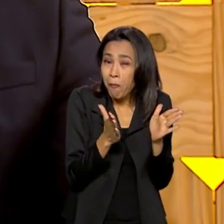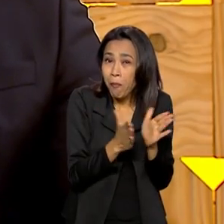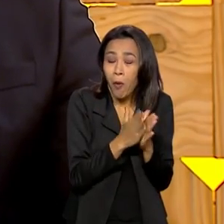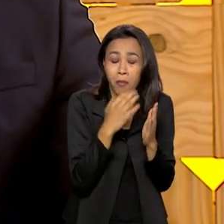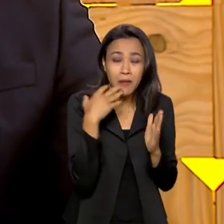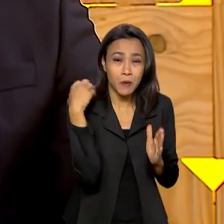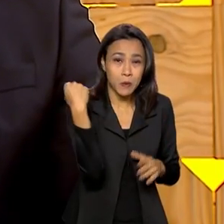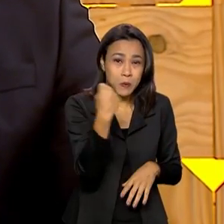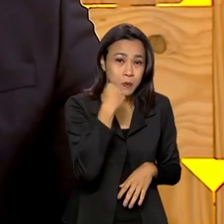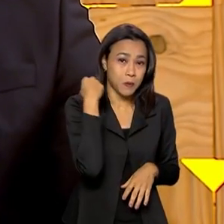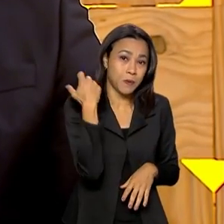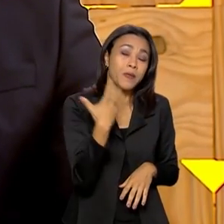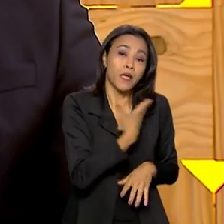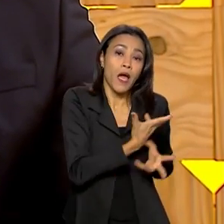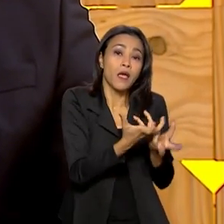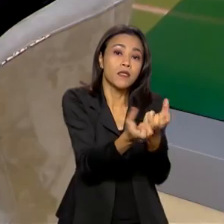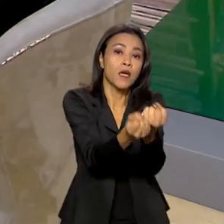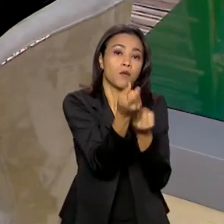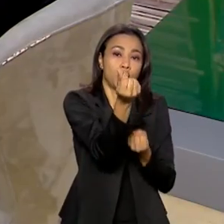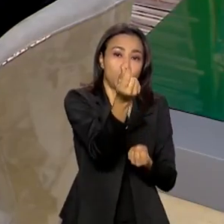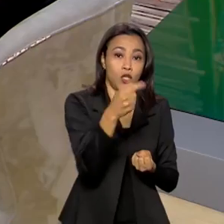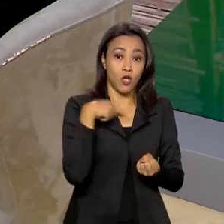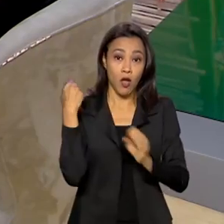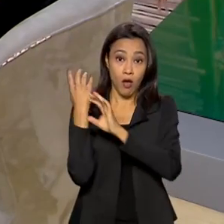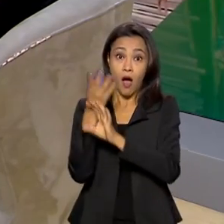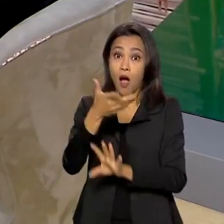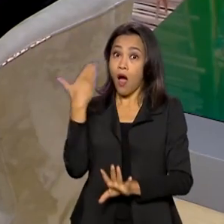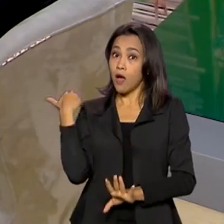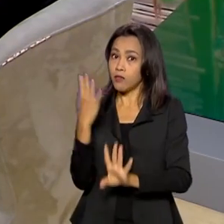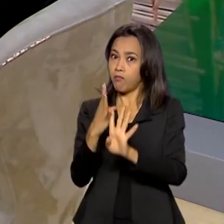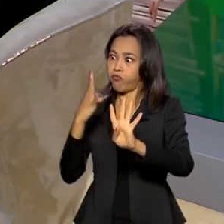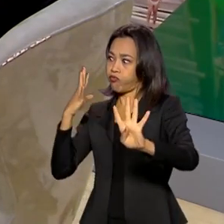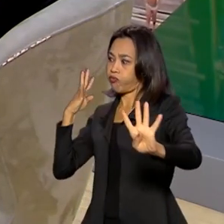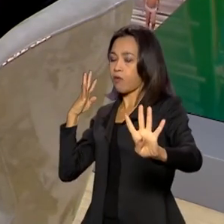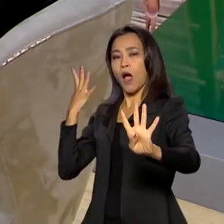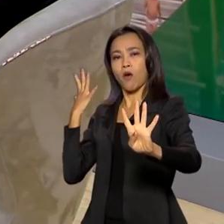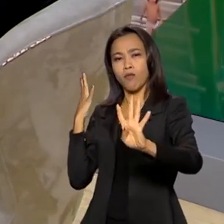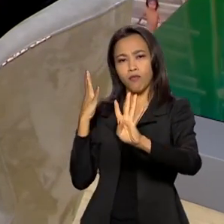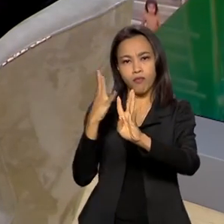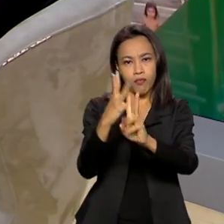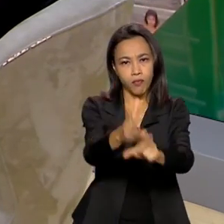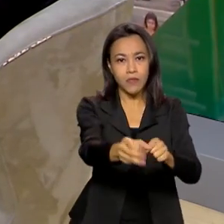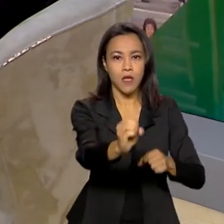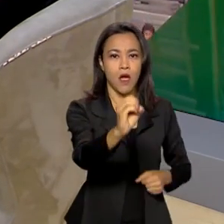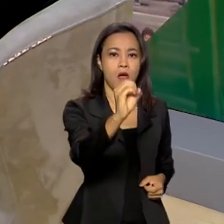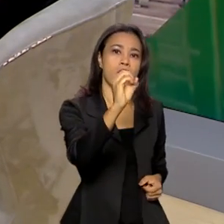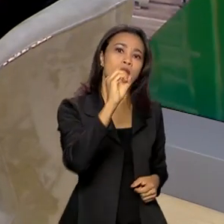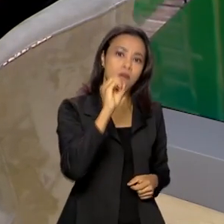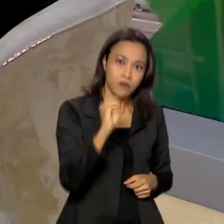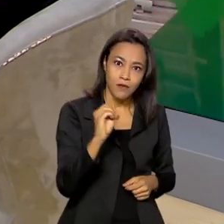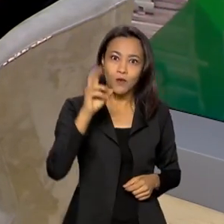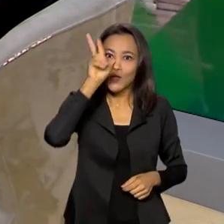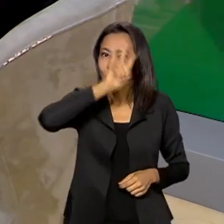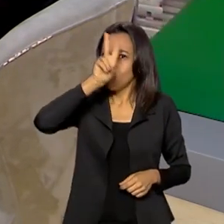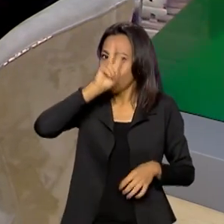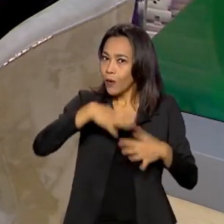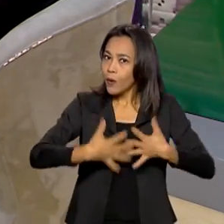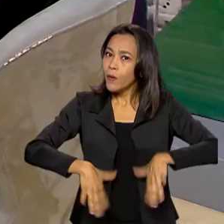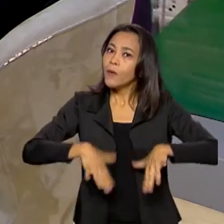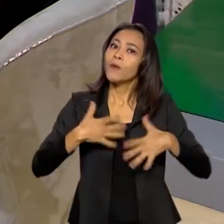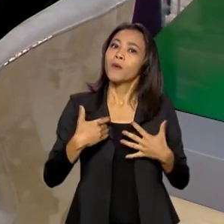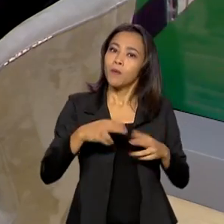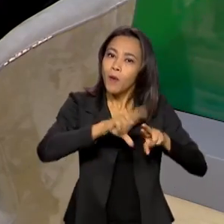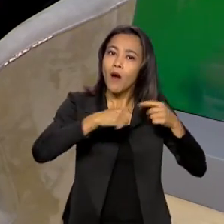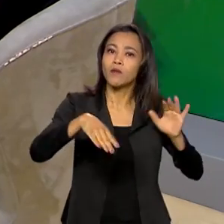auxílio Brasil nós zeramos a fila vamos zerar mais uma vez né conseguimos esse efeito histórico com o programa auxílio